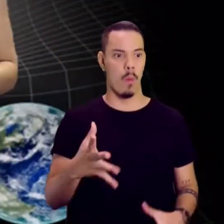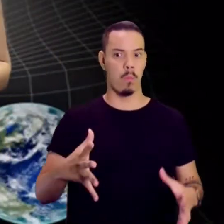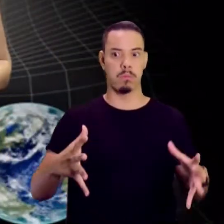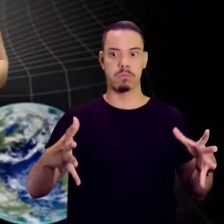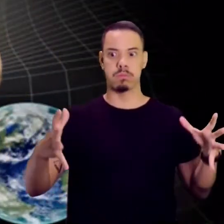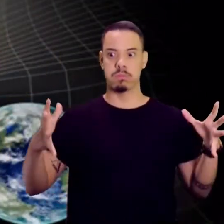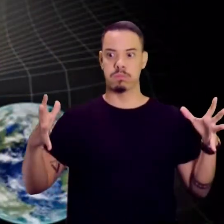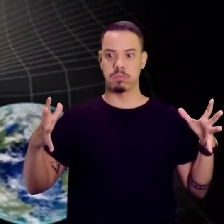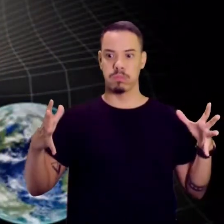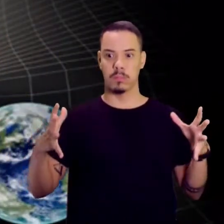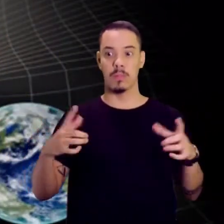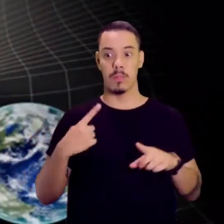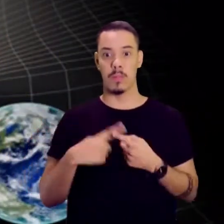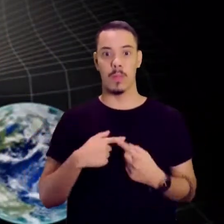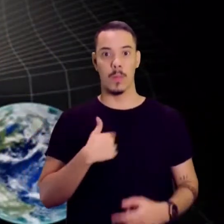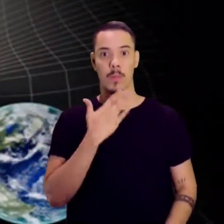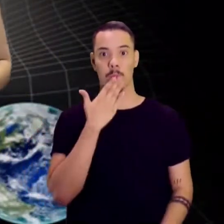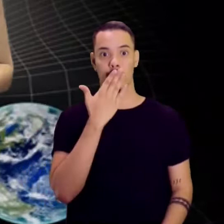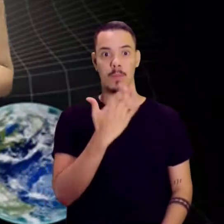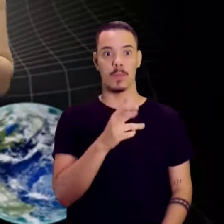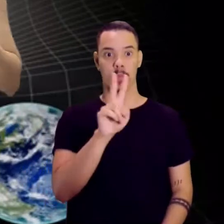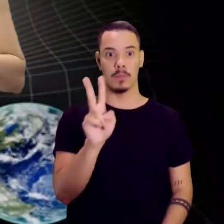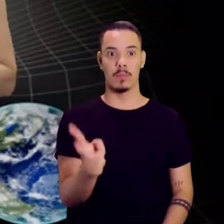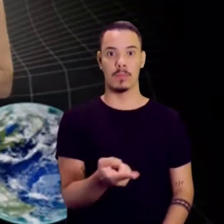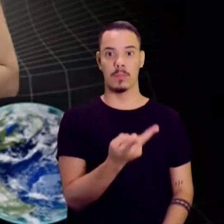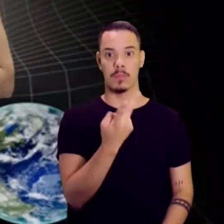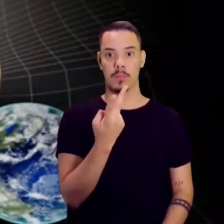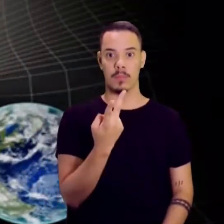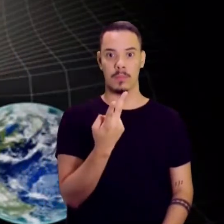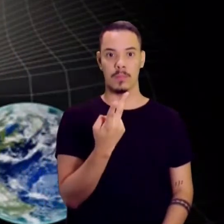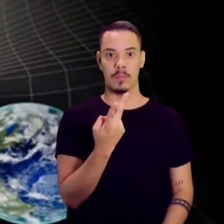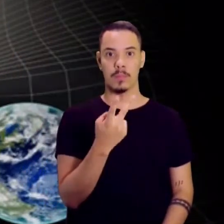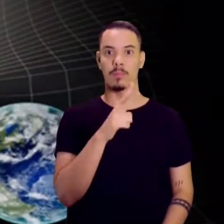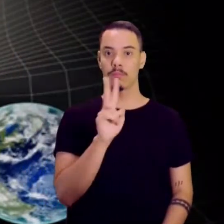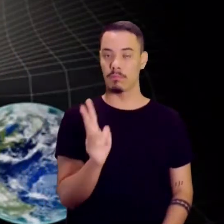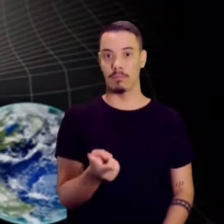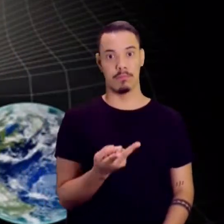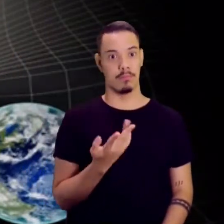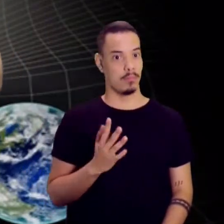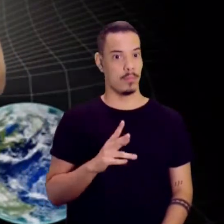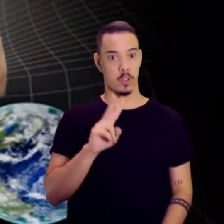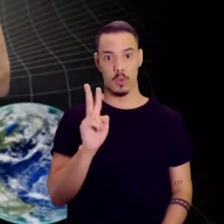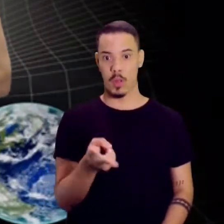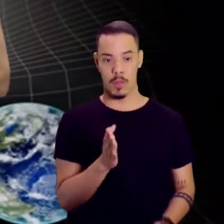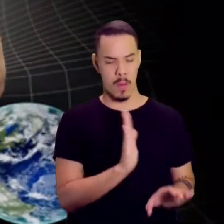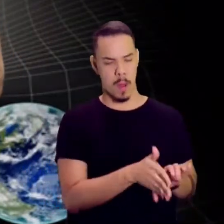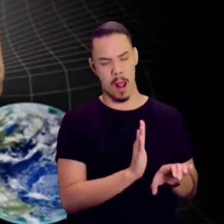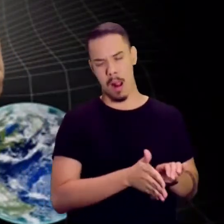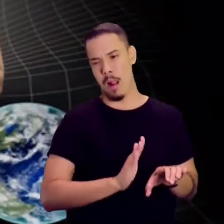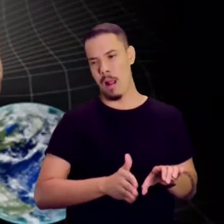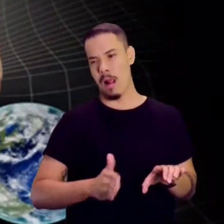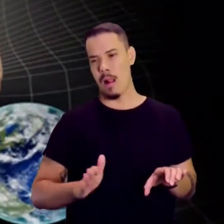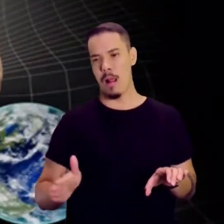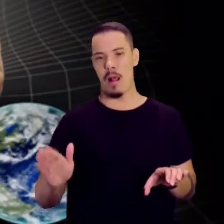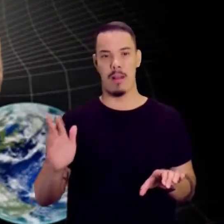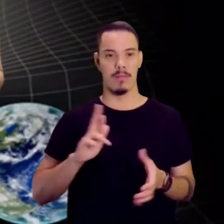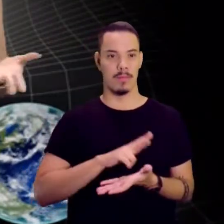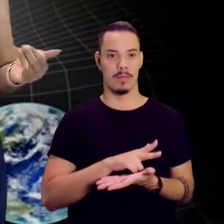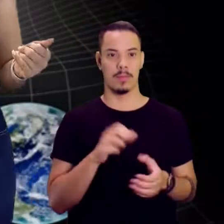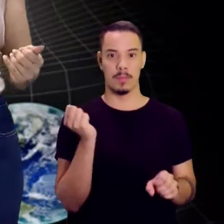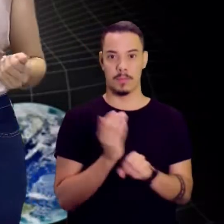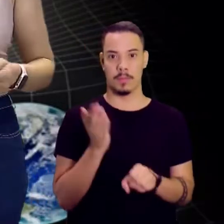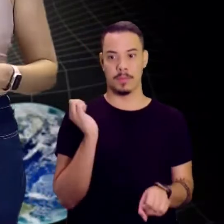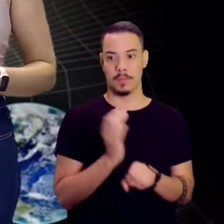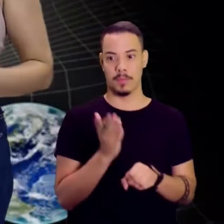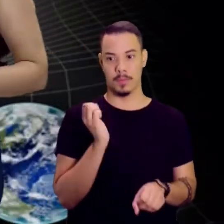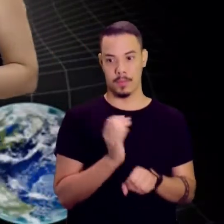pedi 2.000 batatinhas, 2 quilos de batatinha. 2.000 de batatinha, vem 2.000 batatinhas. Ia ganhar mais, olha aí,